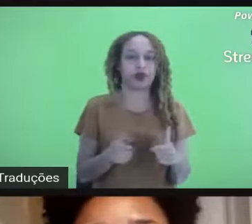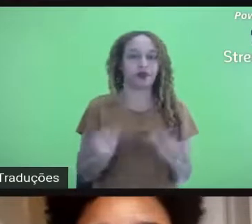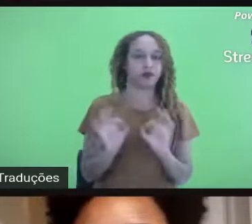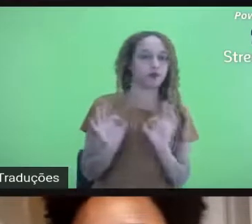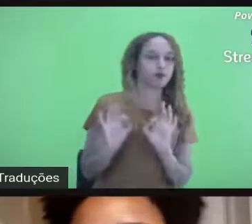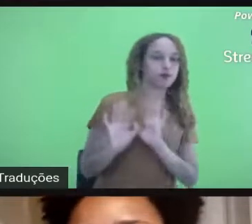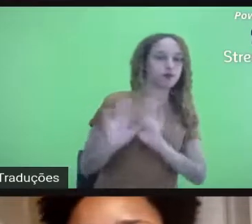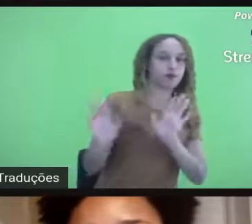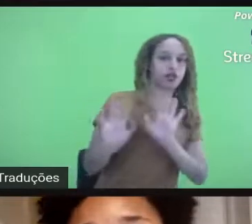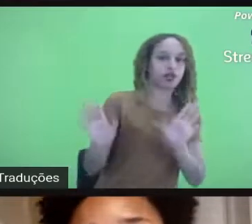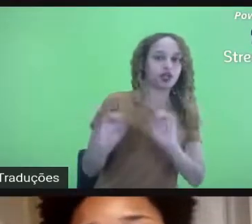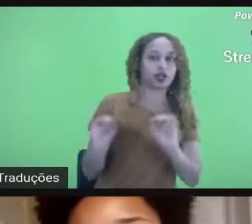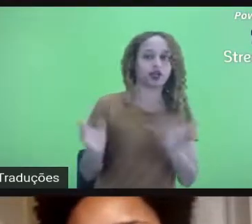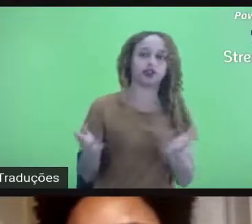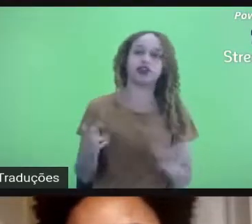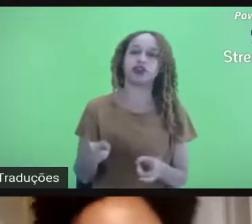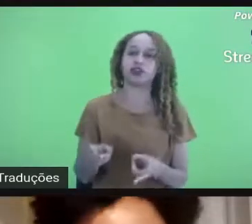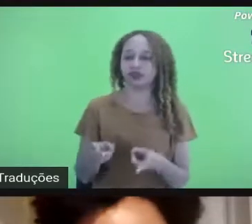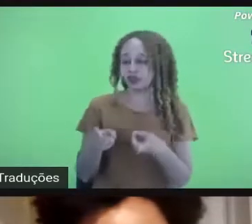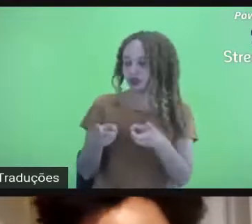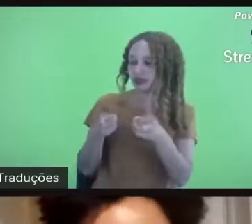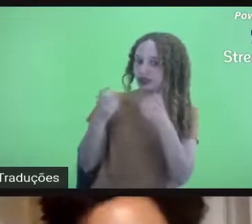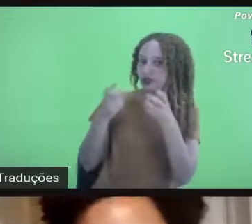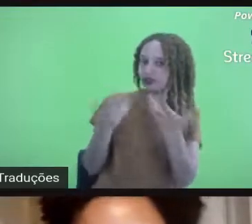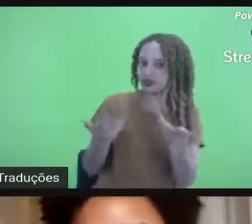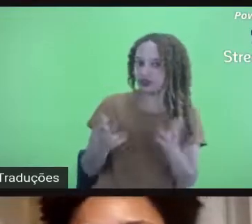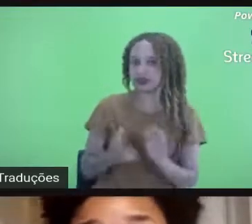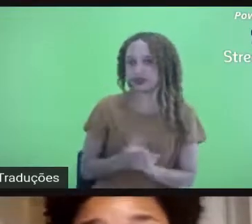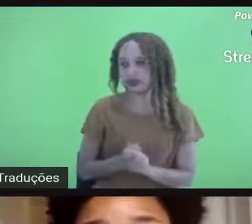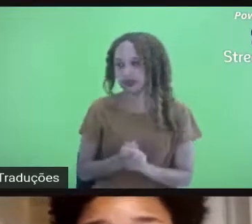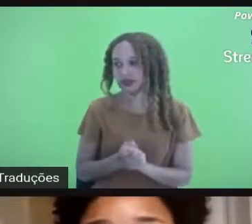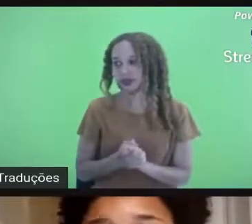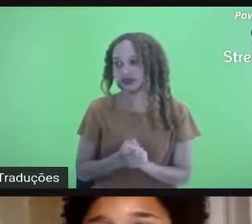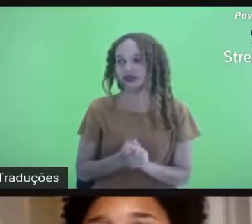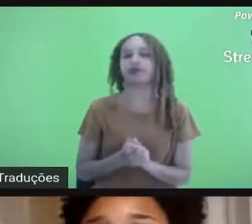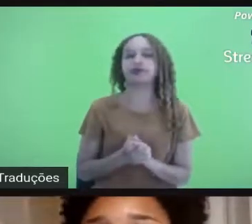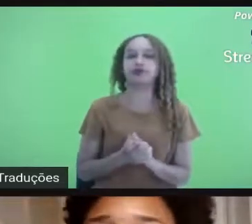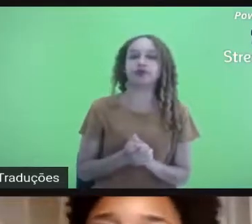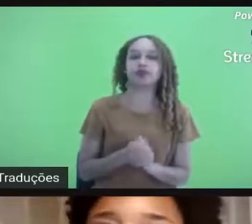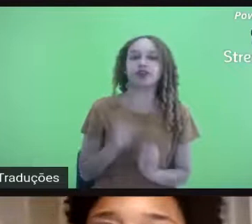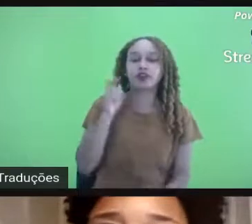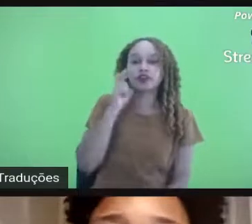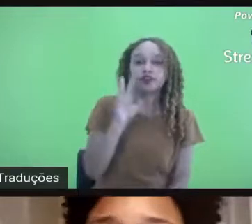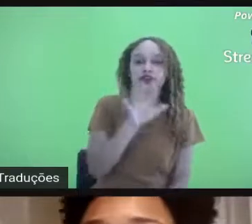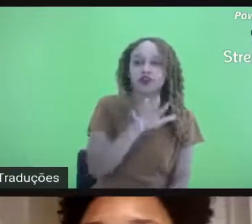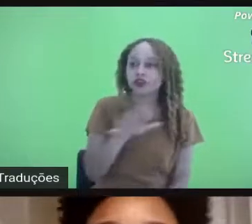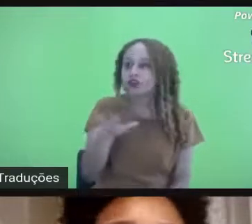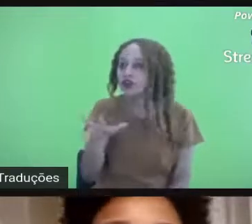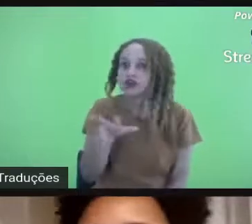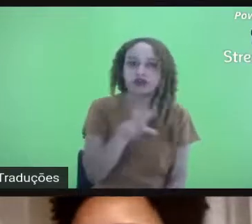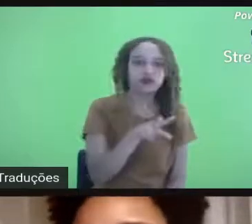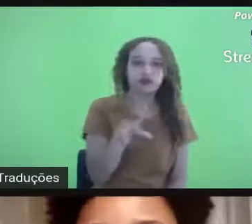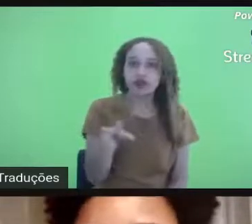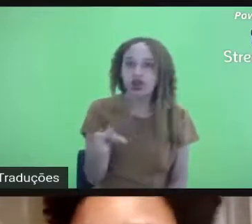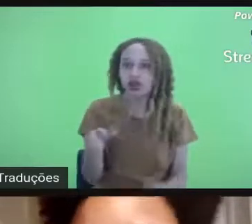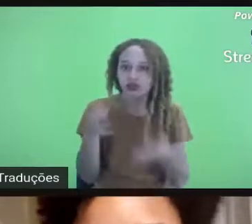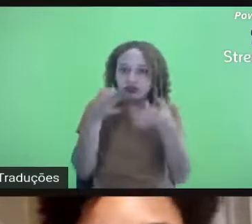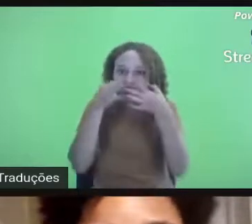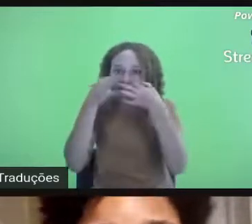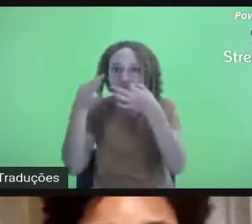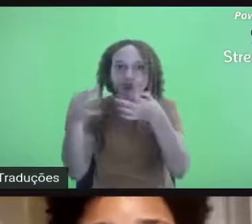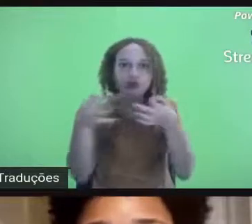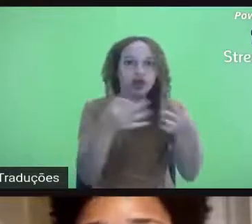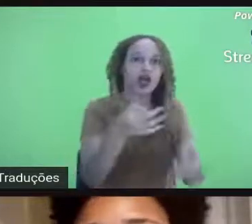que a gente percebe é que não é isso. É só a gente olhar para o lado e ver, né, todas as